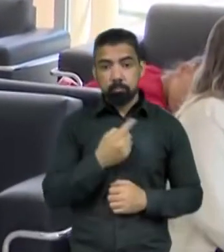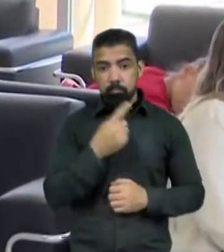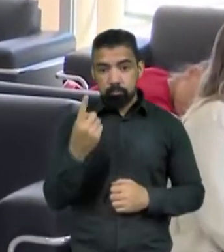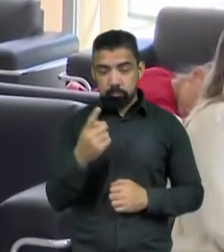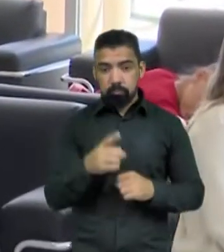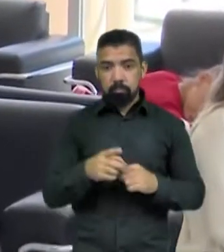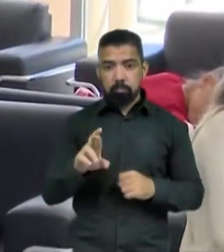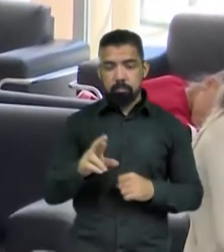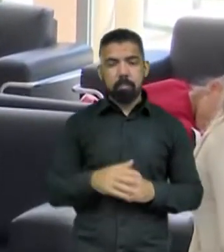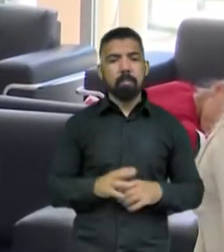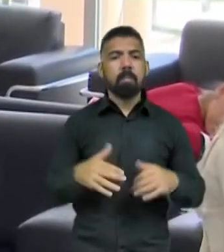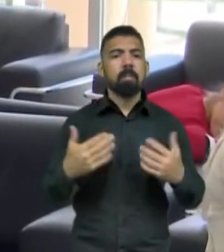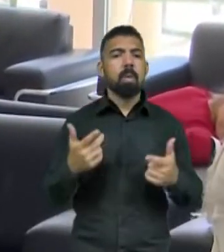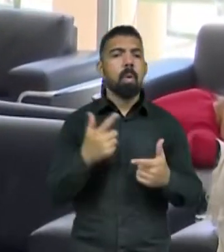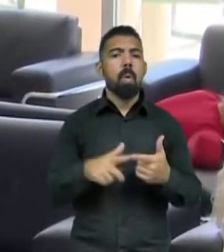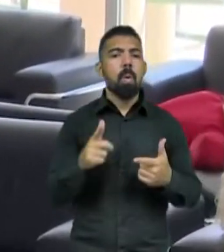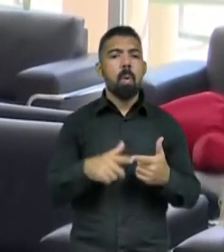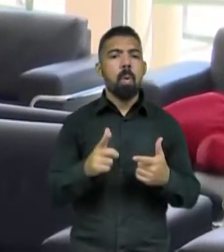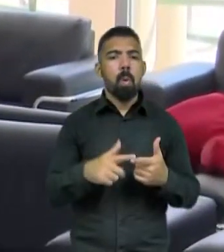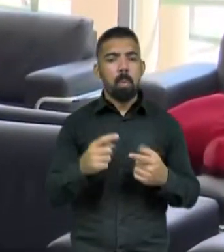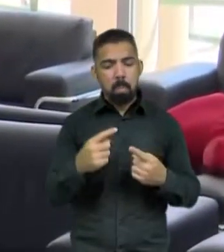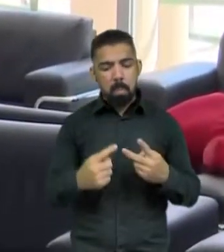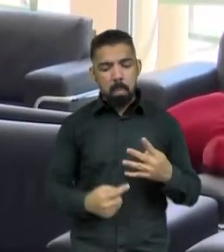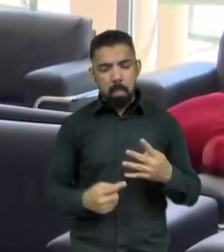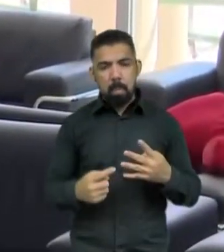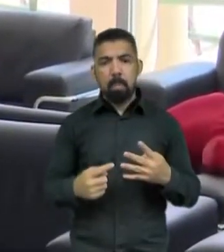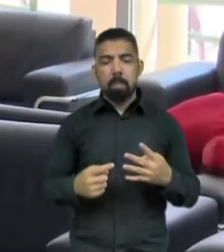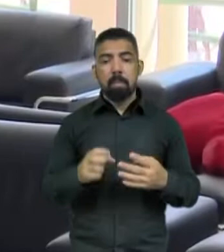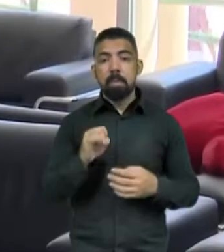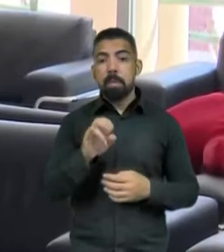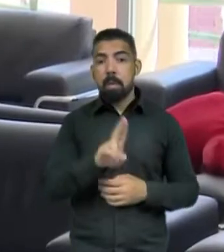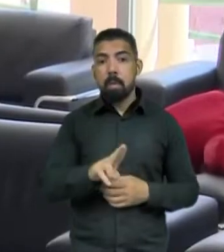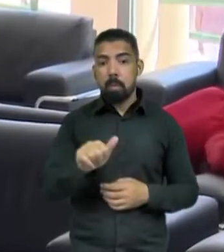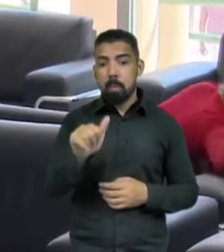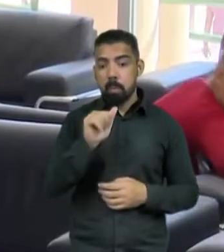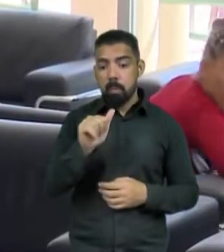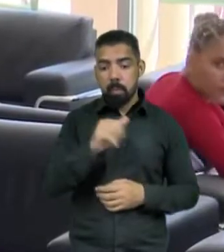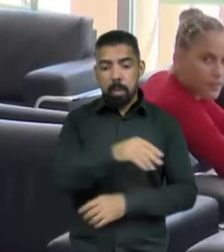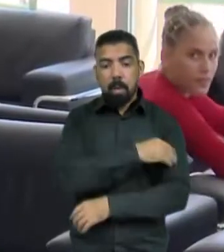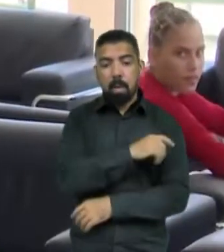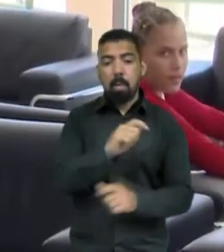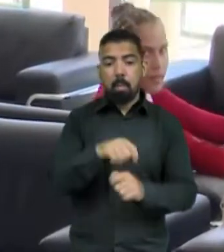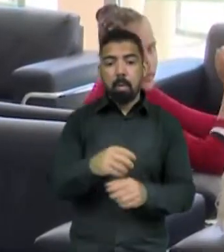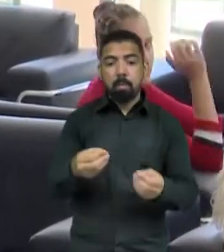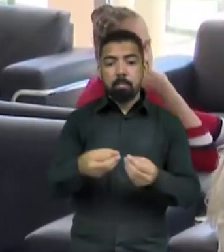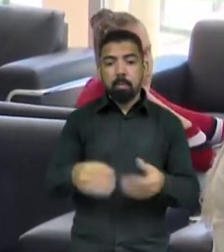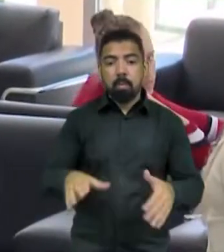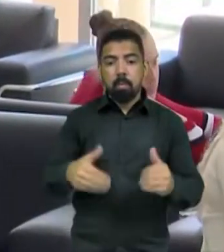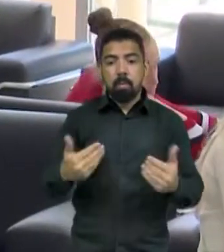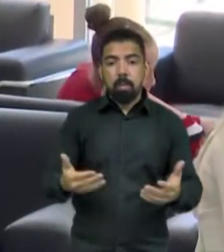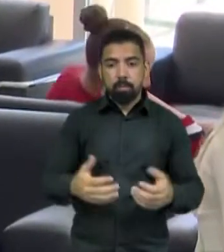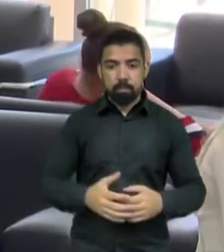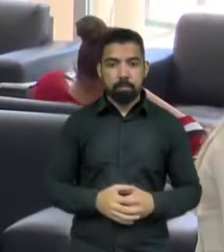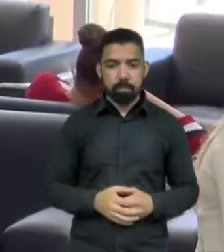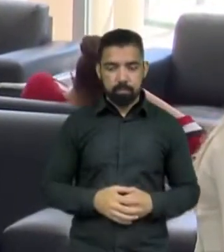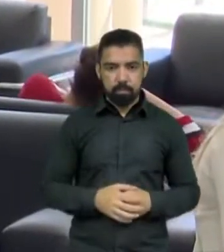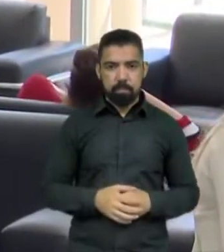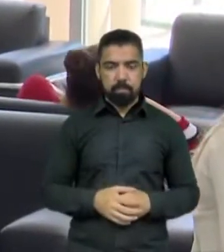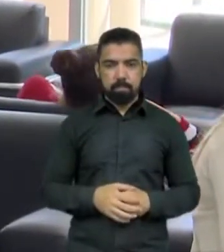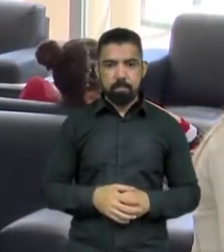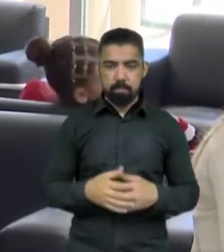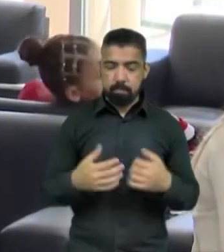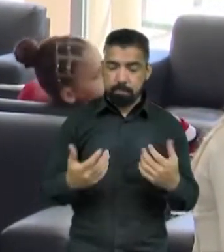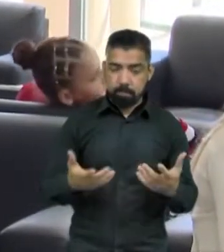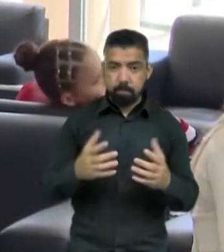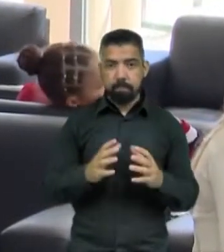Quais são os principais malefícios que o uso do álcool traz na gravidez? O uso do álcool na gravidez pode